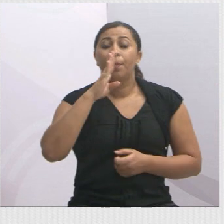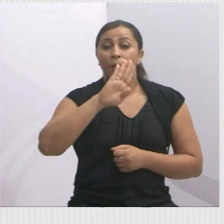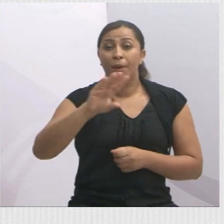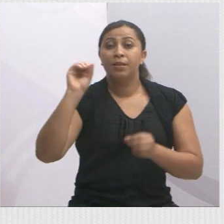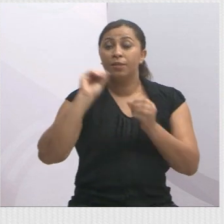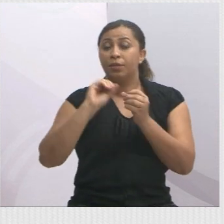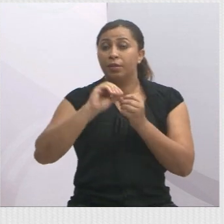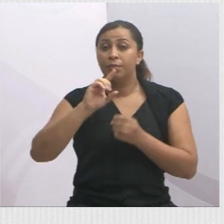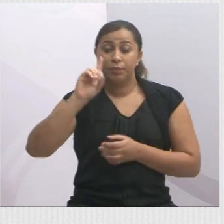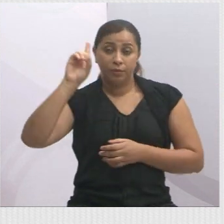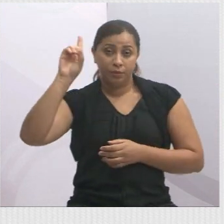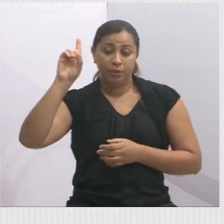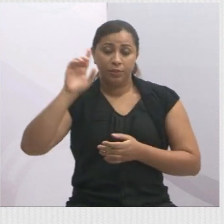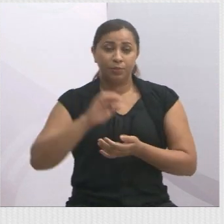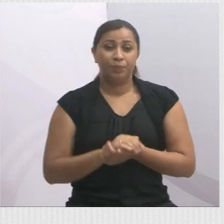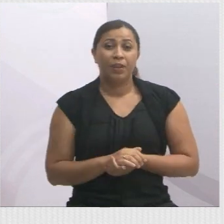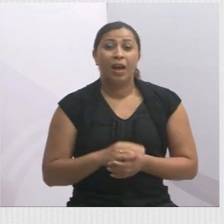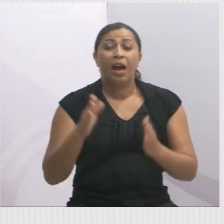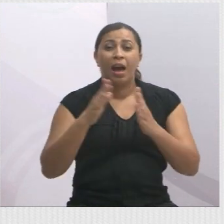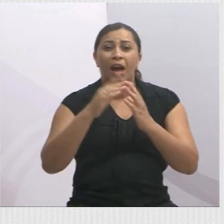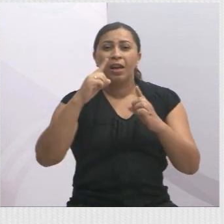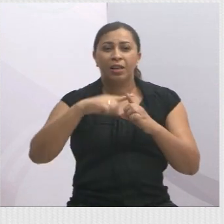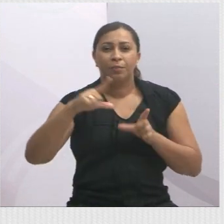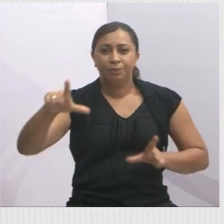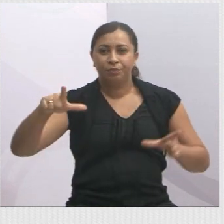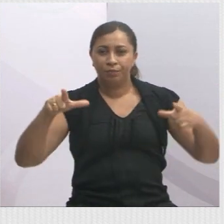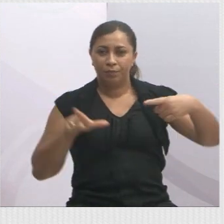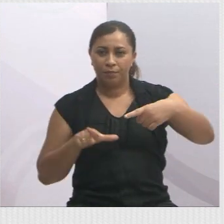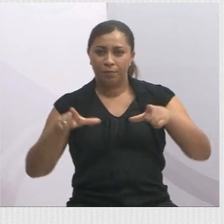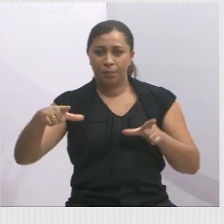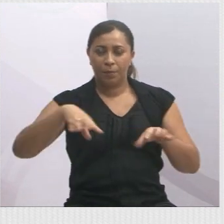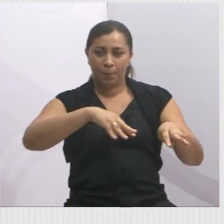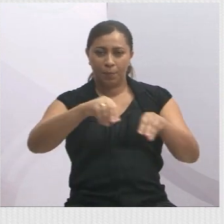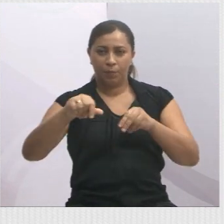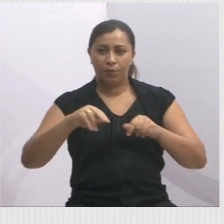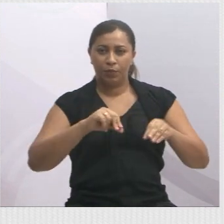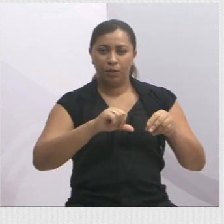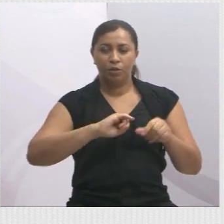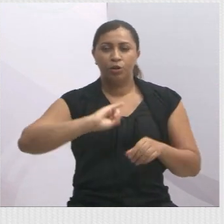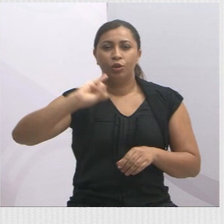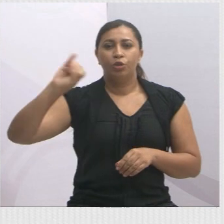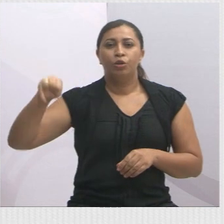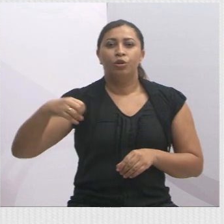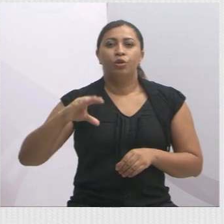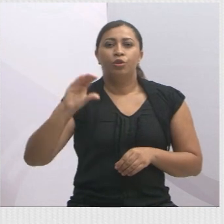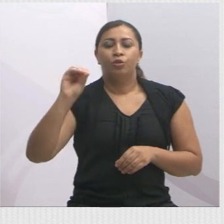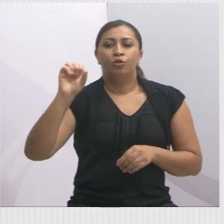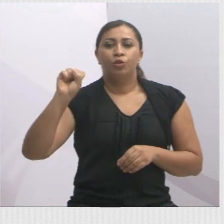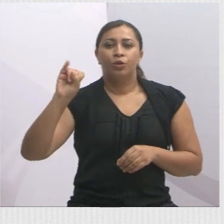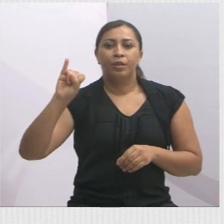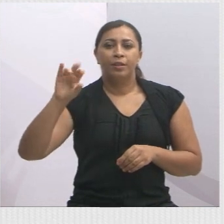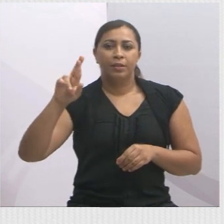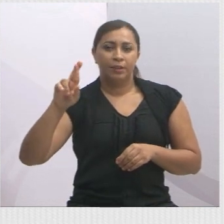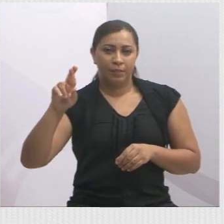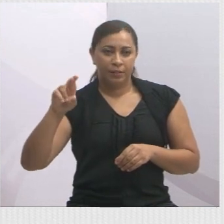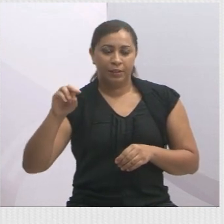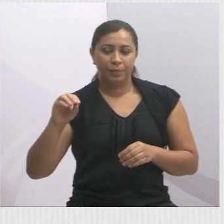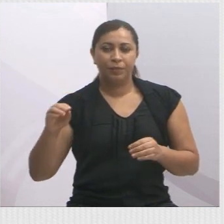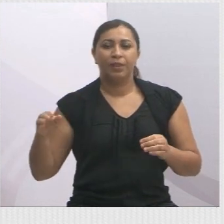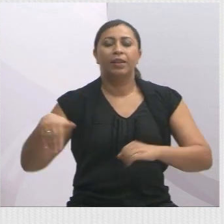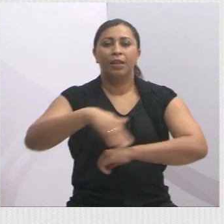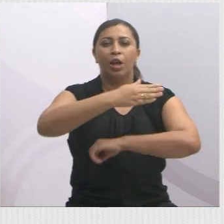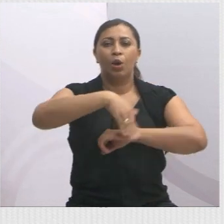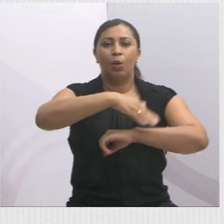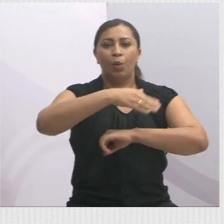por Deus, a igreja adquire um lote de terreno do senhor Jucir Madide, localizado à rua Jorge